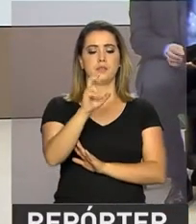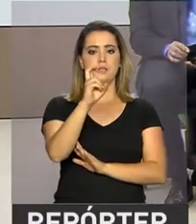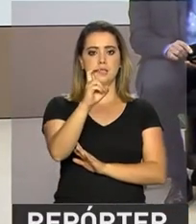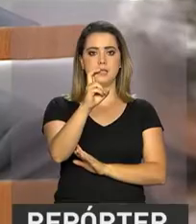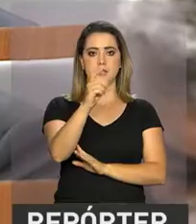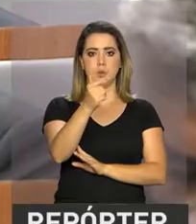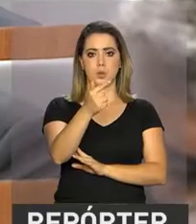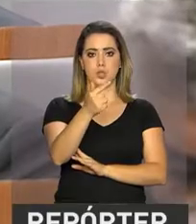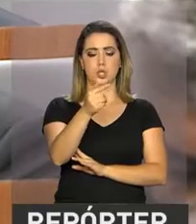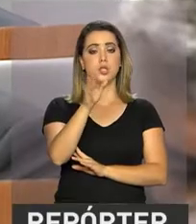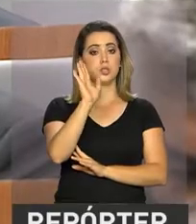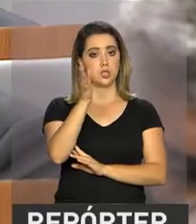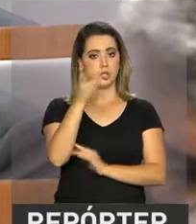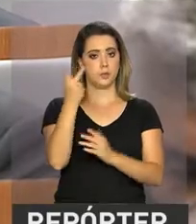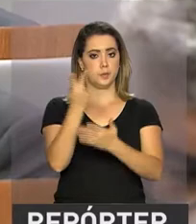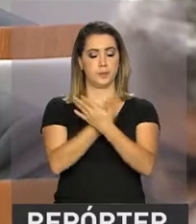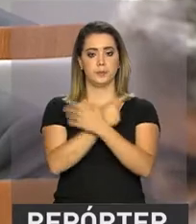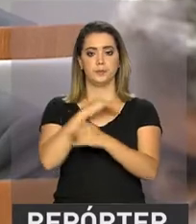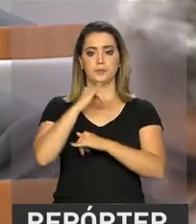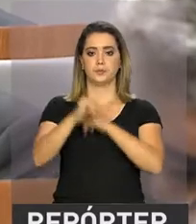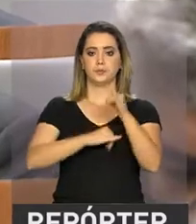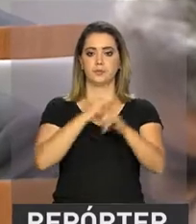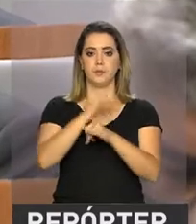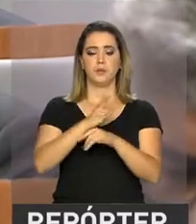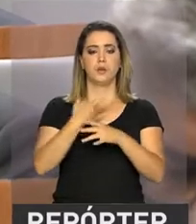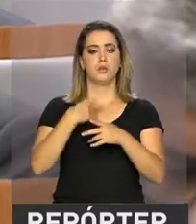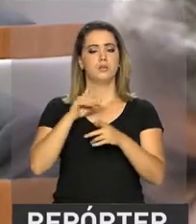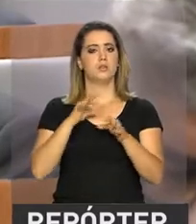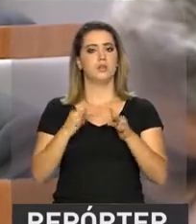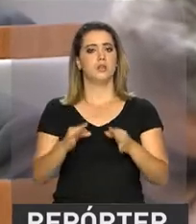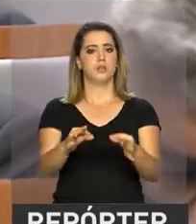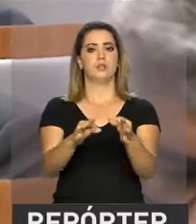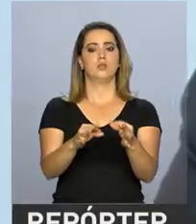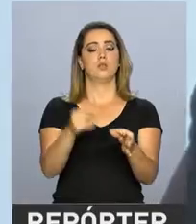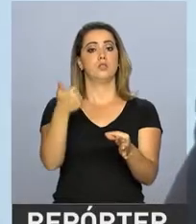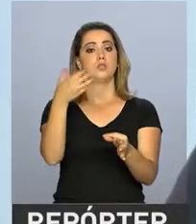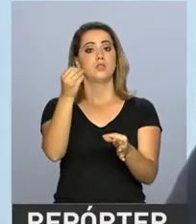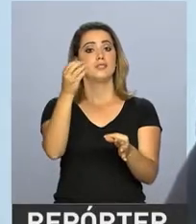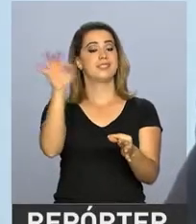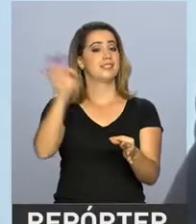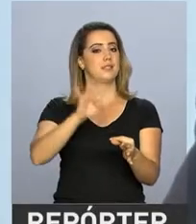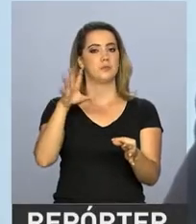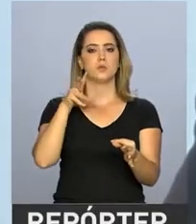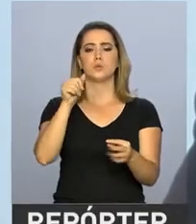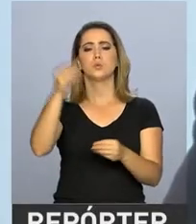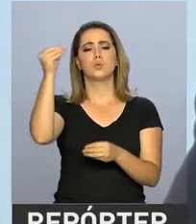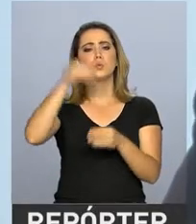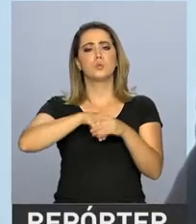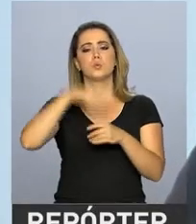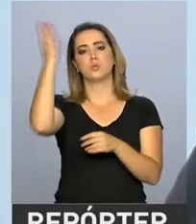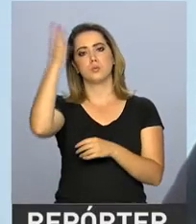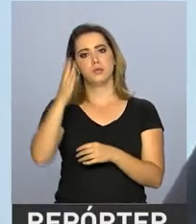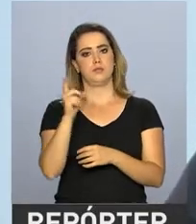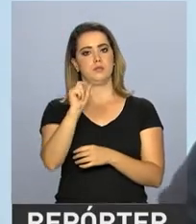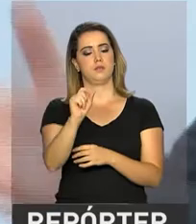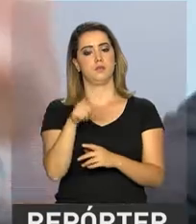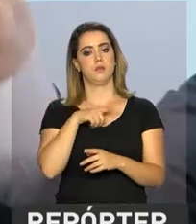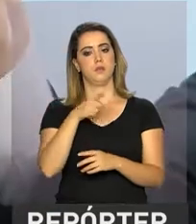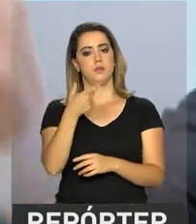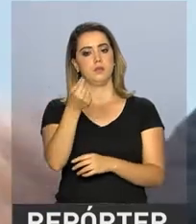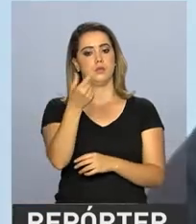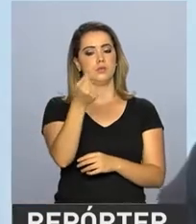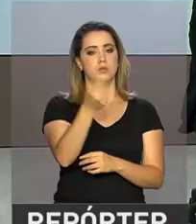Brasil estão sendo feitas com tecnologia e mão de obra 100% nacionais. A implantação começa em 2020 e deve